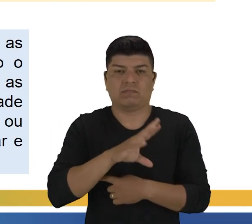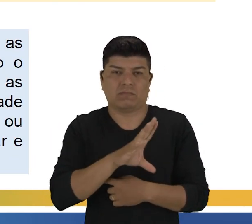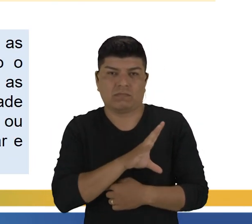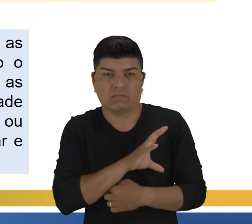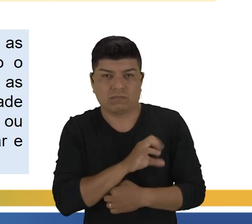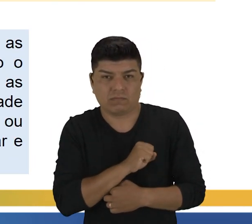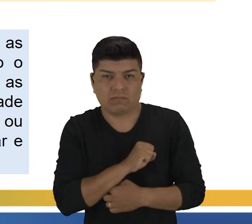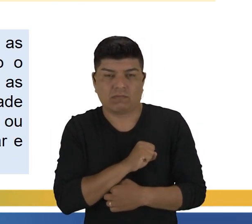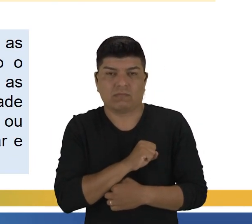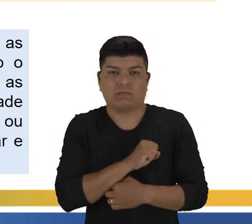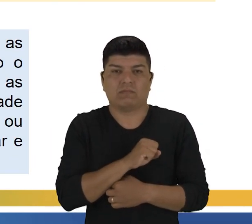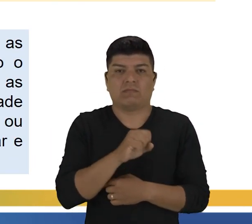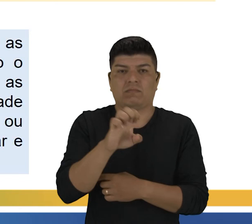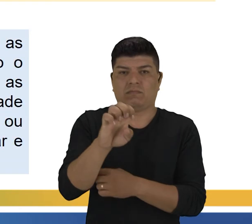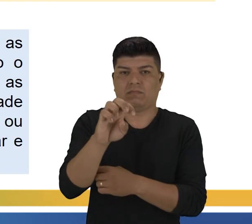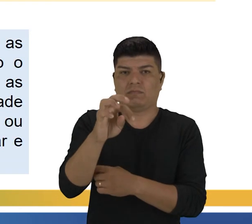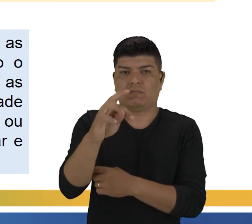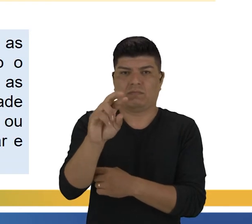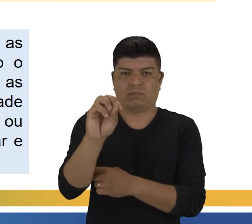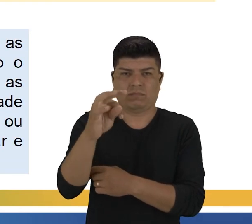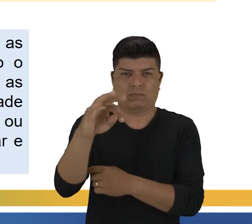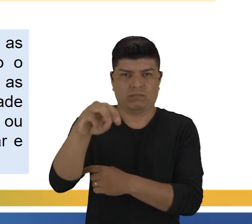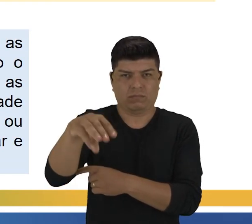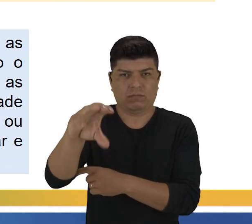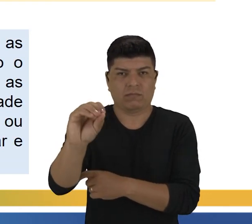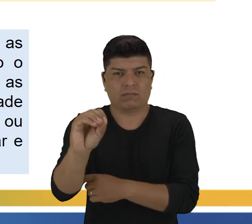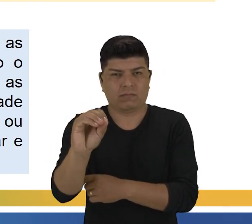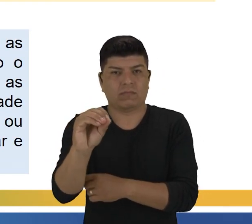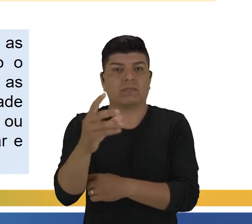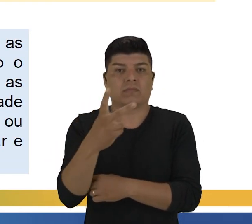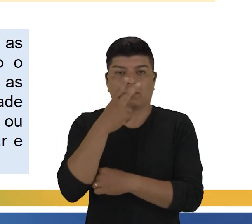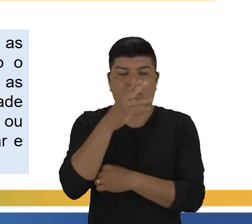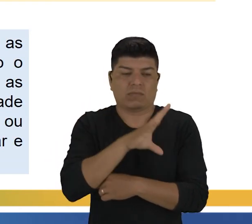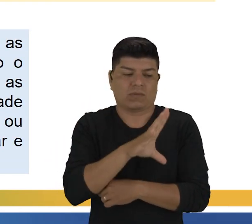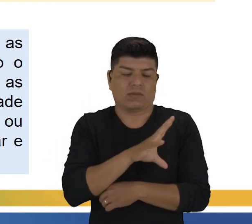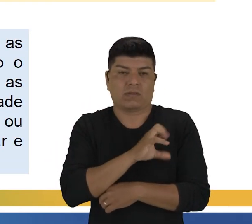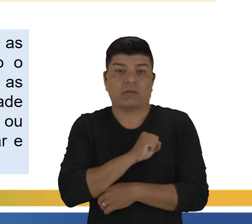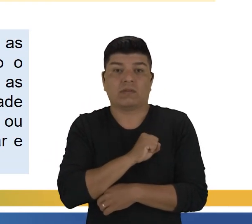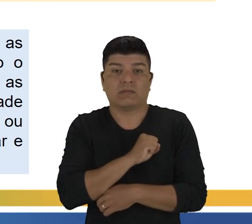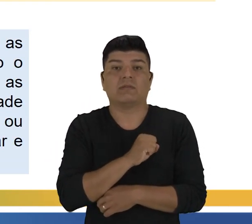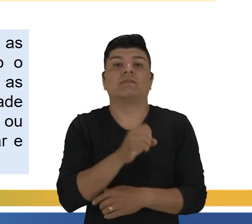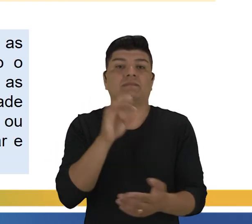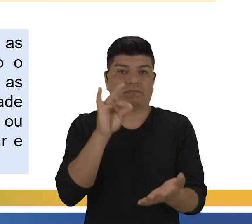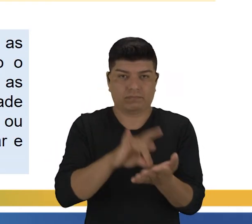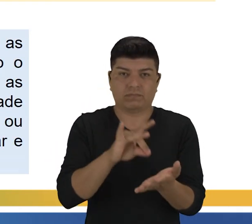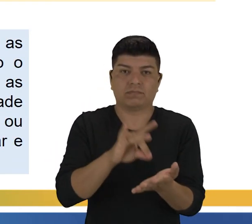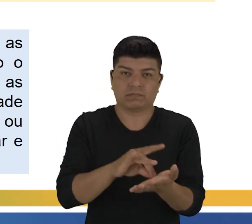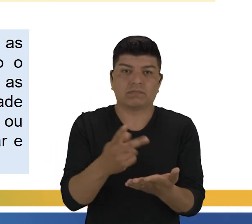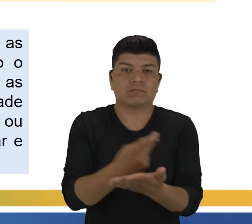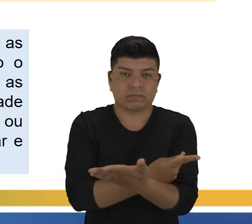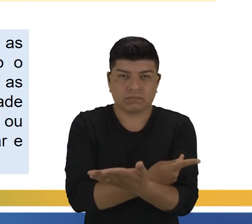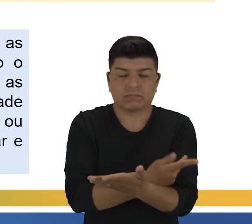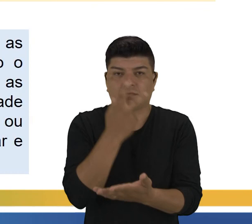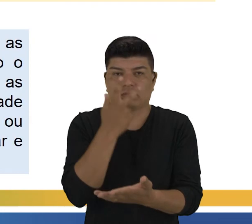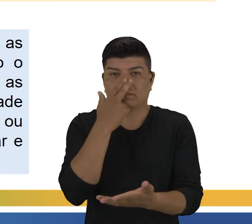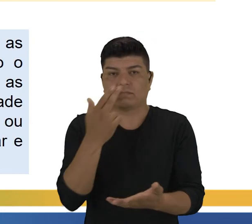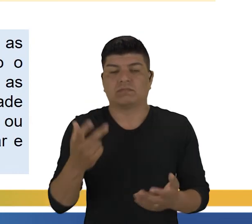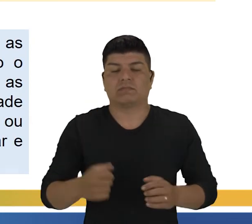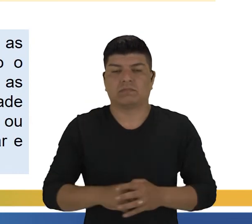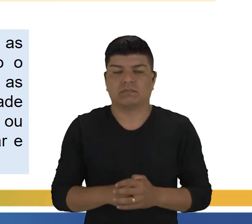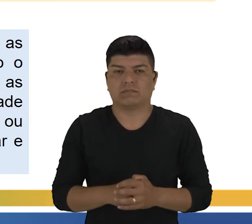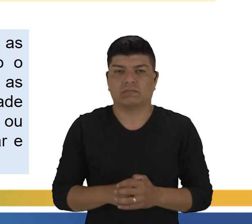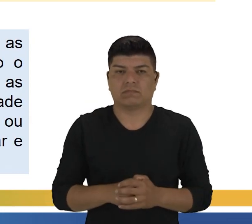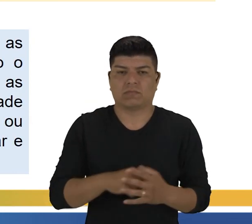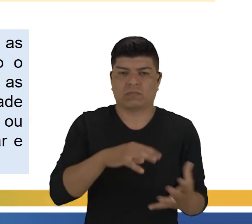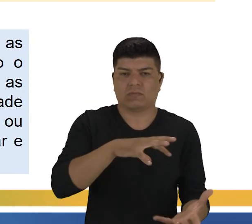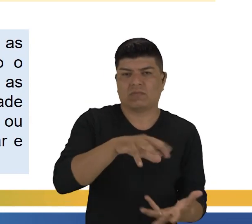erotismo? Diferente das gerações anteriores, essa relação amorosa ela acontece de fato, ou seja, sai do campo do